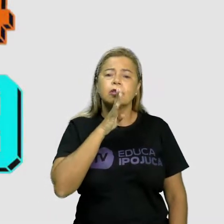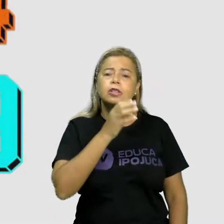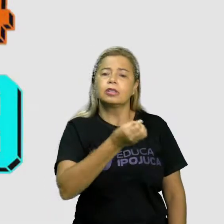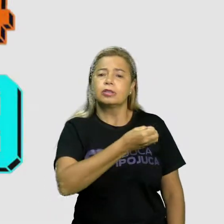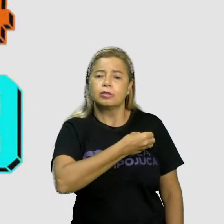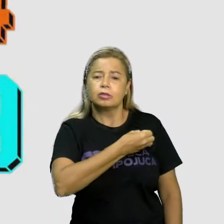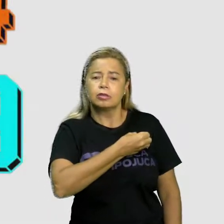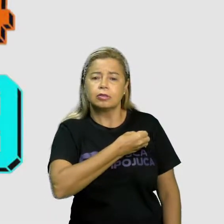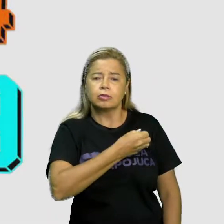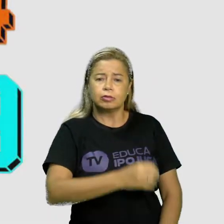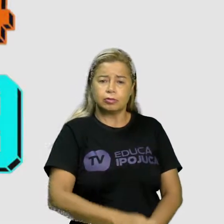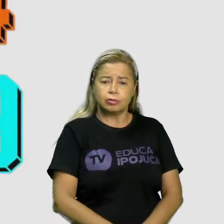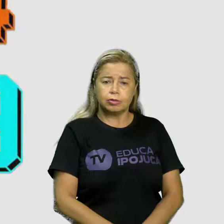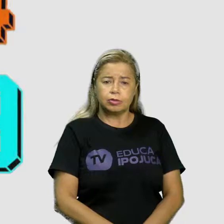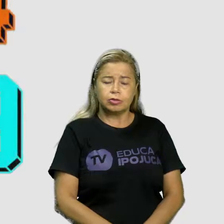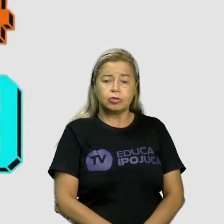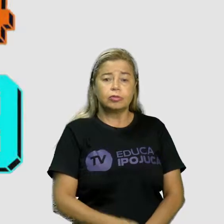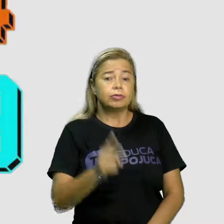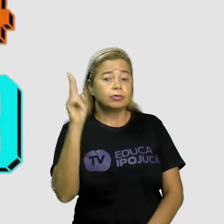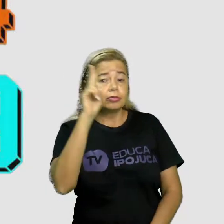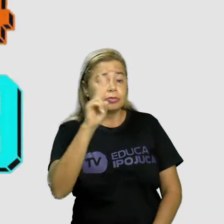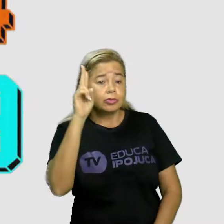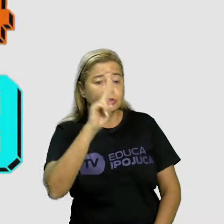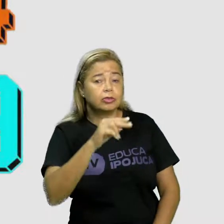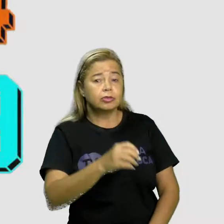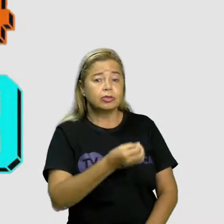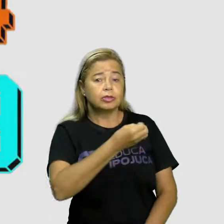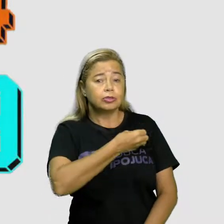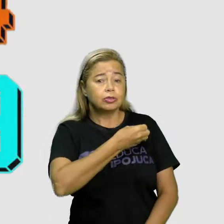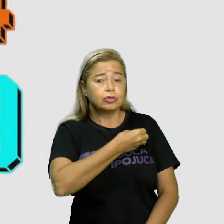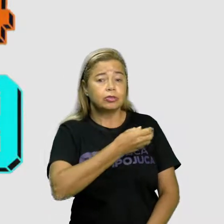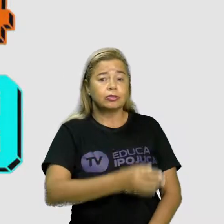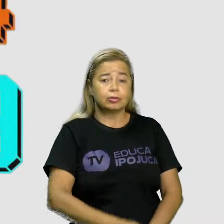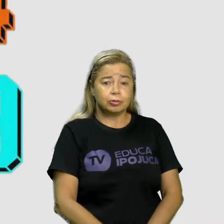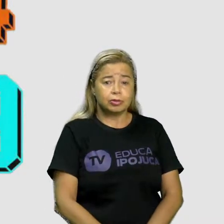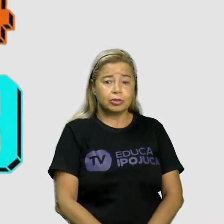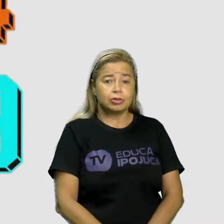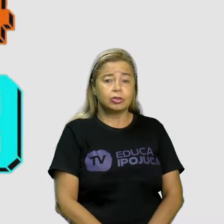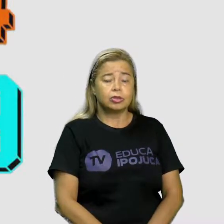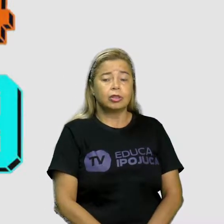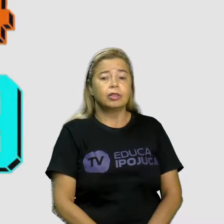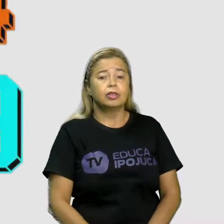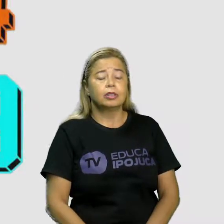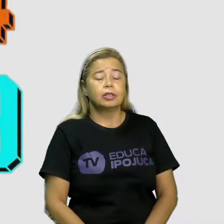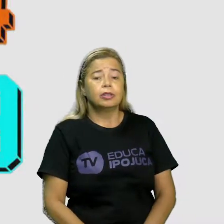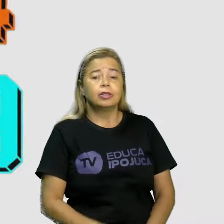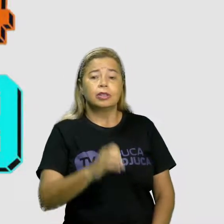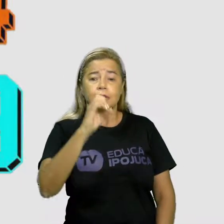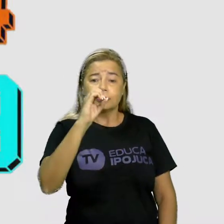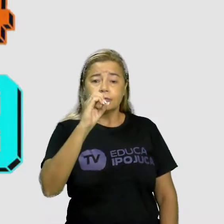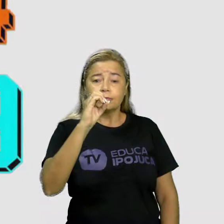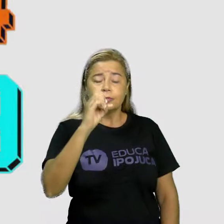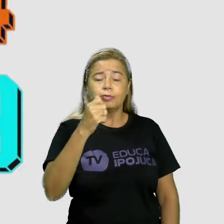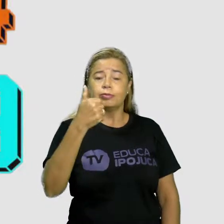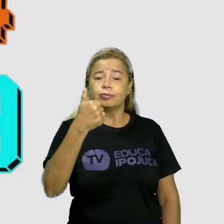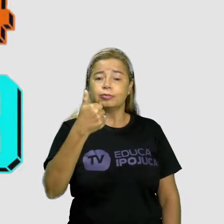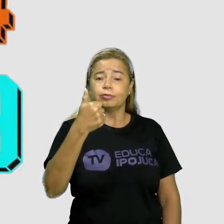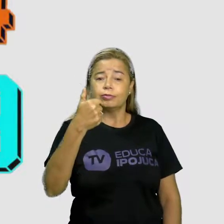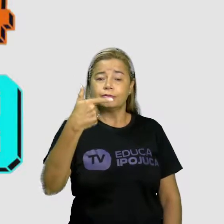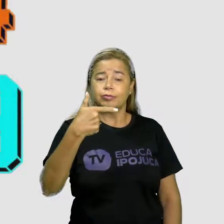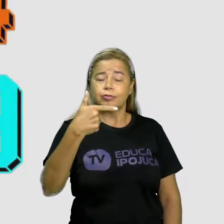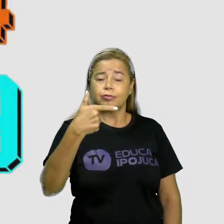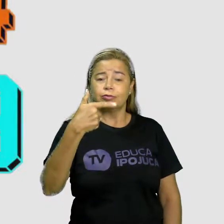Os numerais são esse aqui que vocês estão vendo, que vocês viram o ano passado. 0,